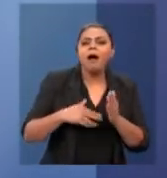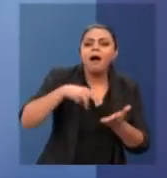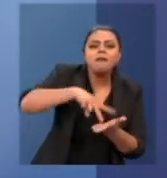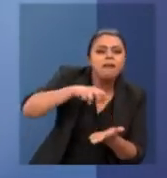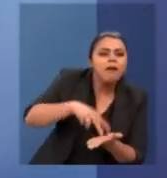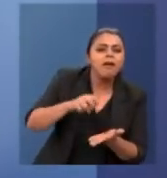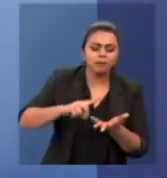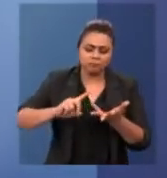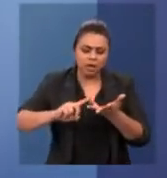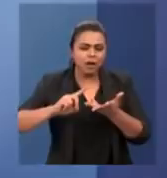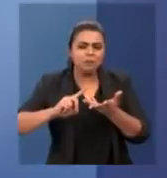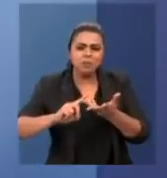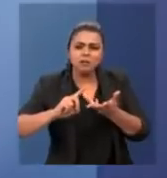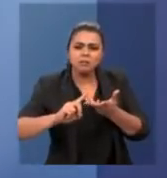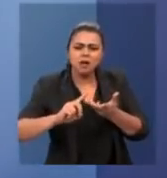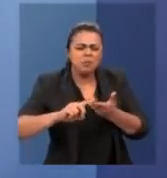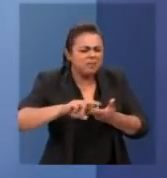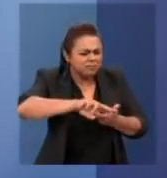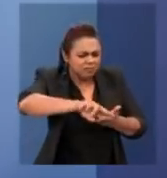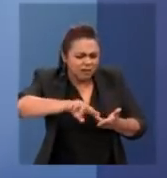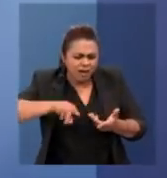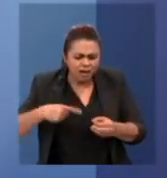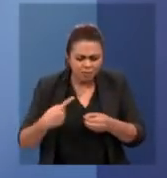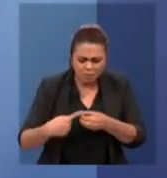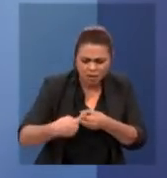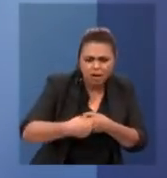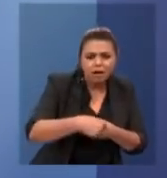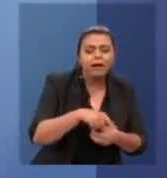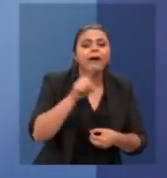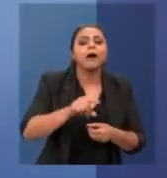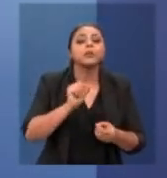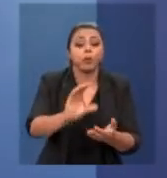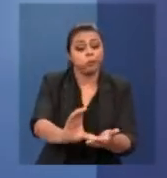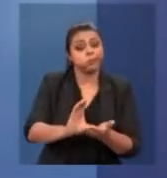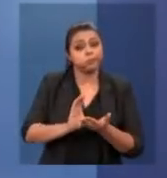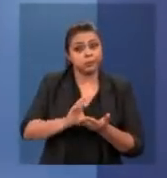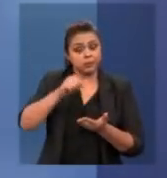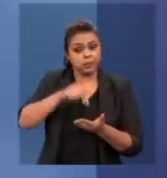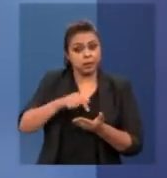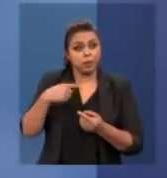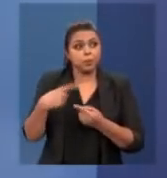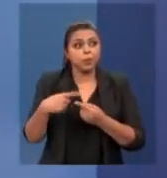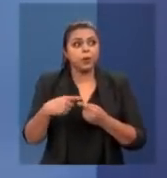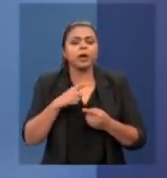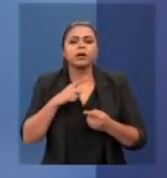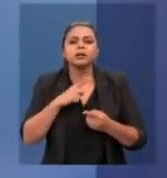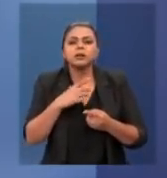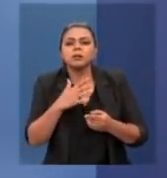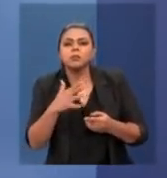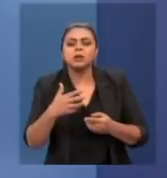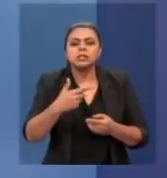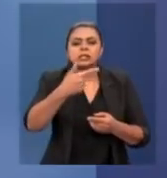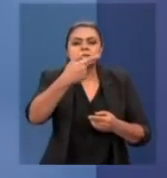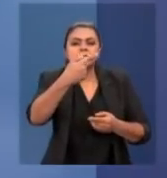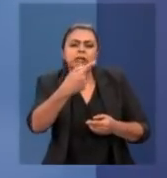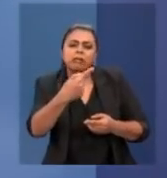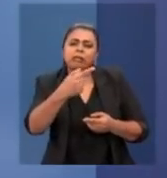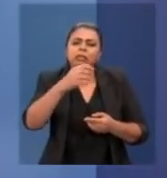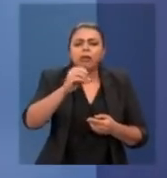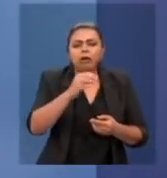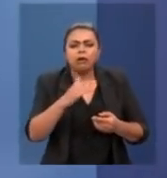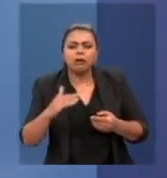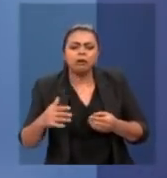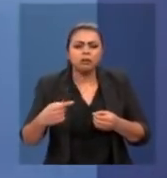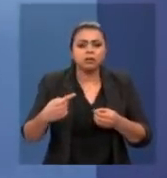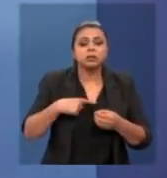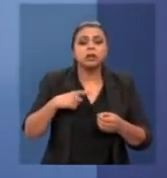trouxemos vários município esse é um recurso porque abbas tem 70 em poucos municípios que tenha